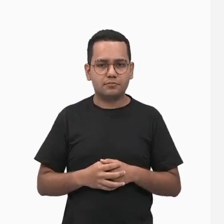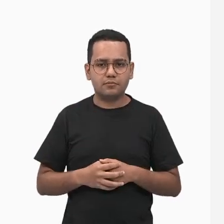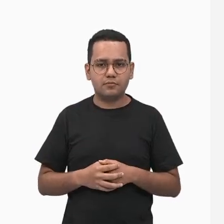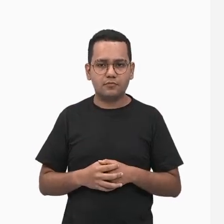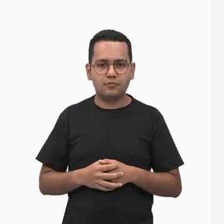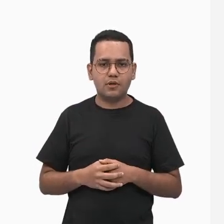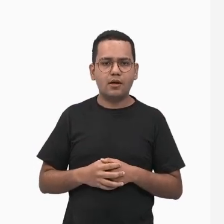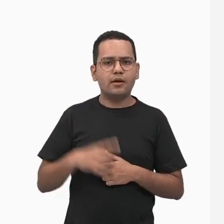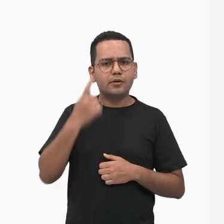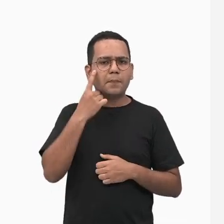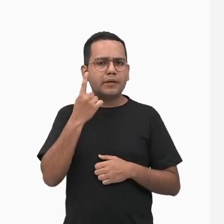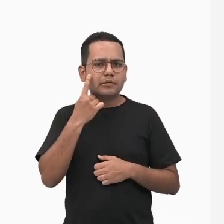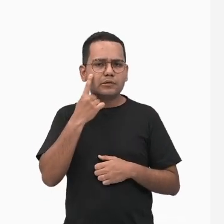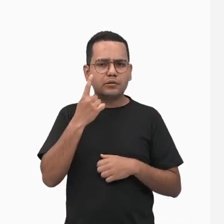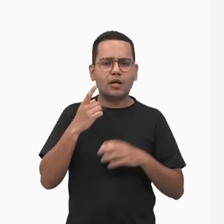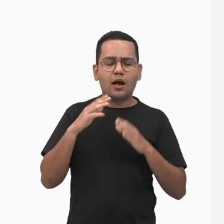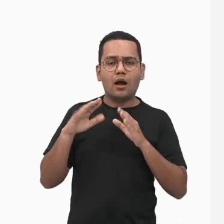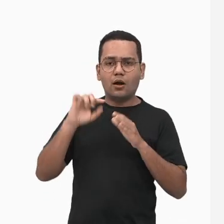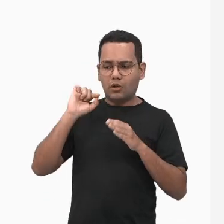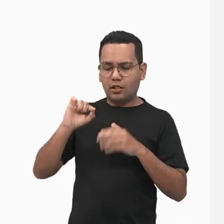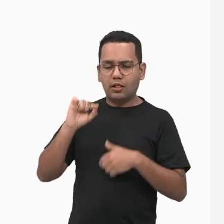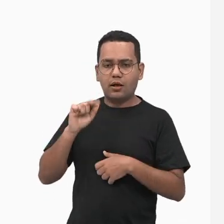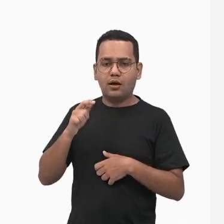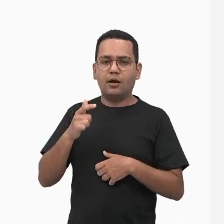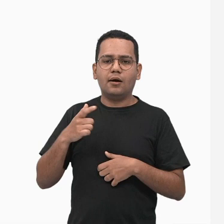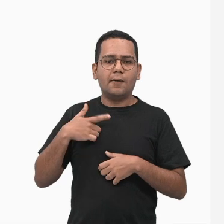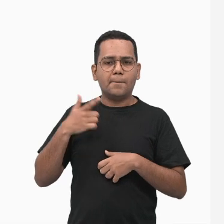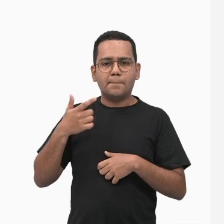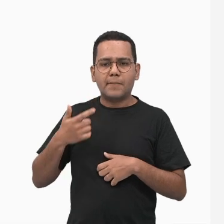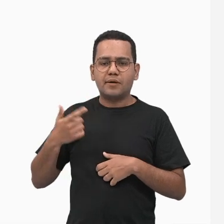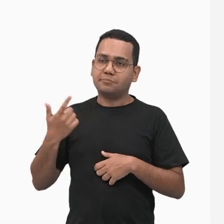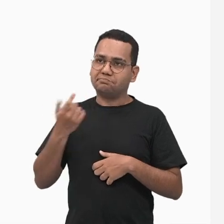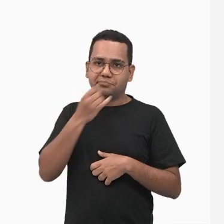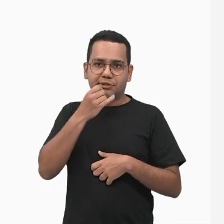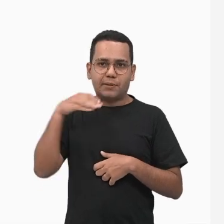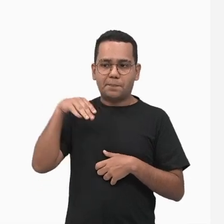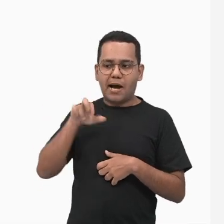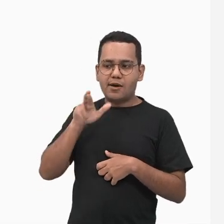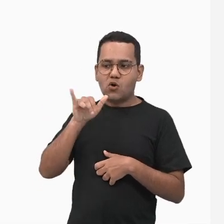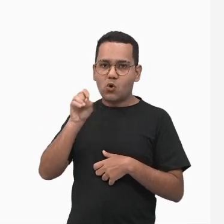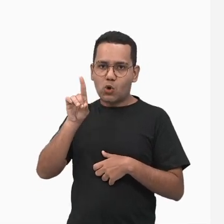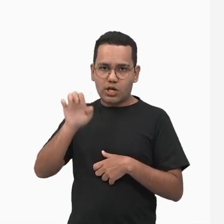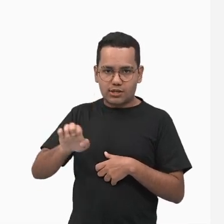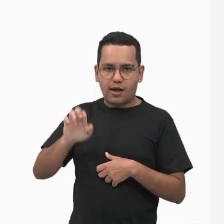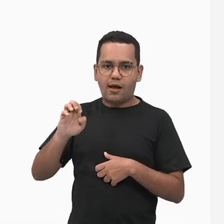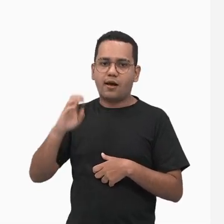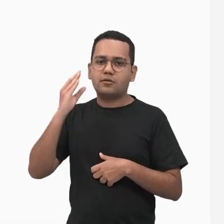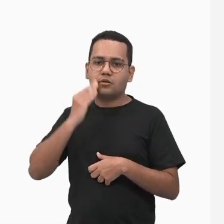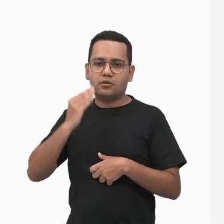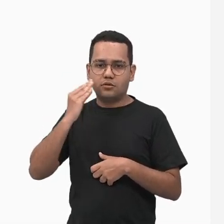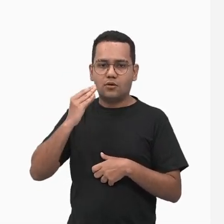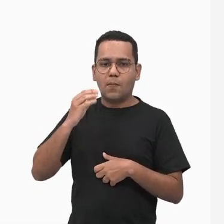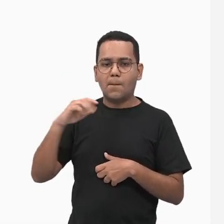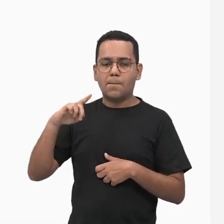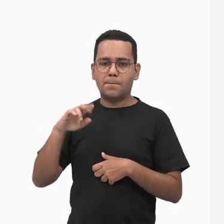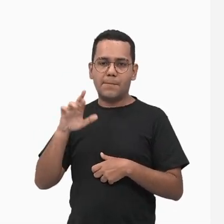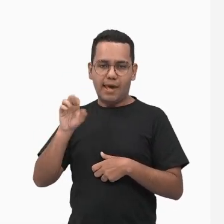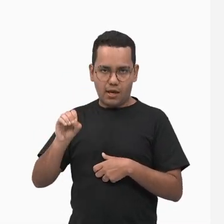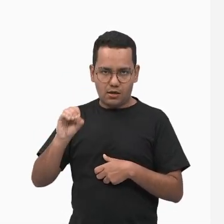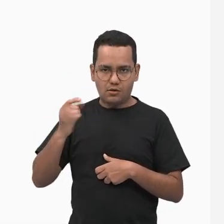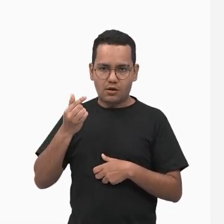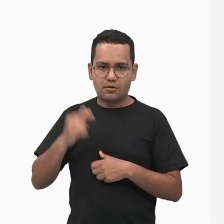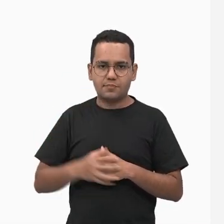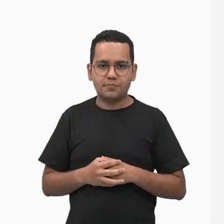maioridade de Dom Pedro, o que ficou conhecido na história como o golpe da maioridade. A partir de então, deu-se início